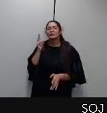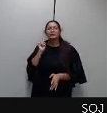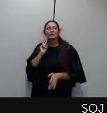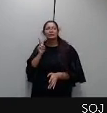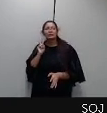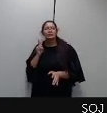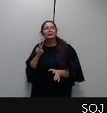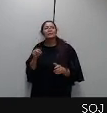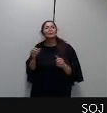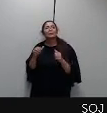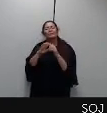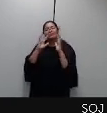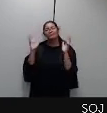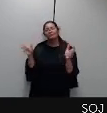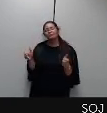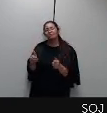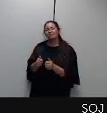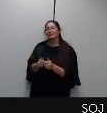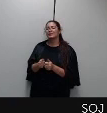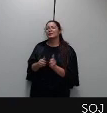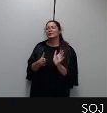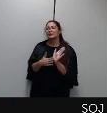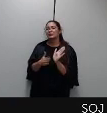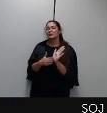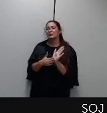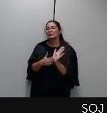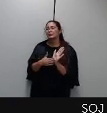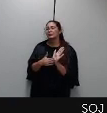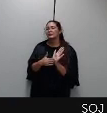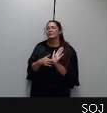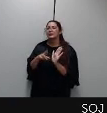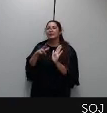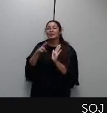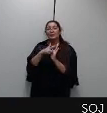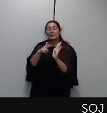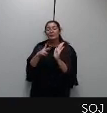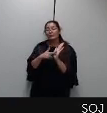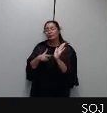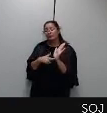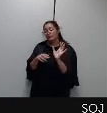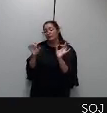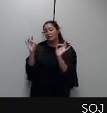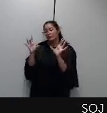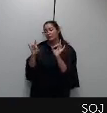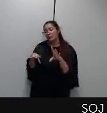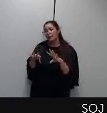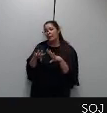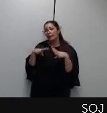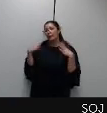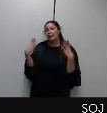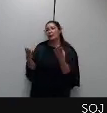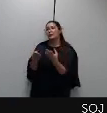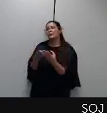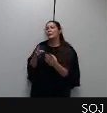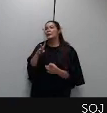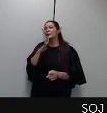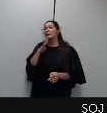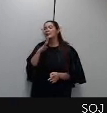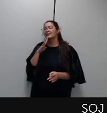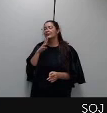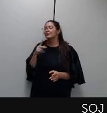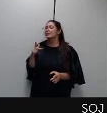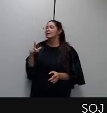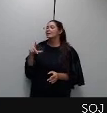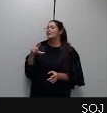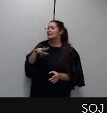conhecer do seu recurso especial e por unanimidade conheceu do agravo do particular para